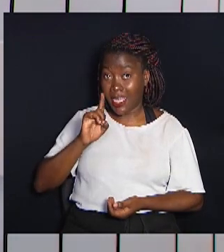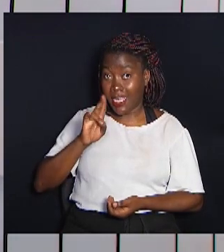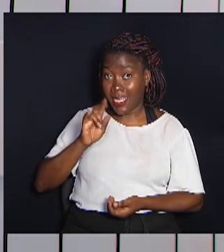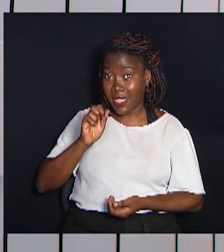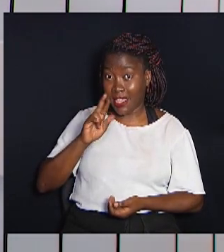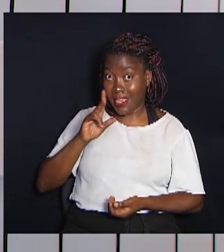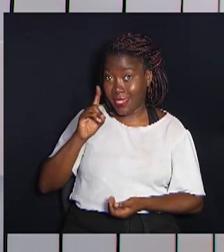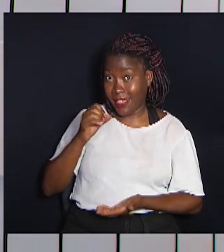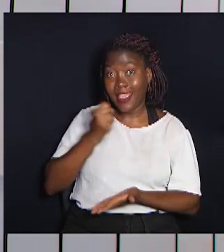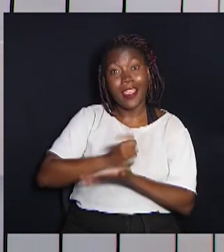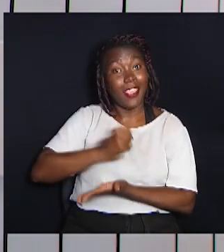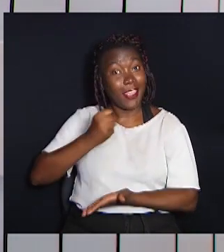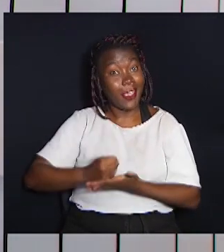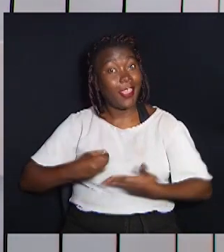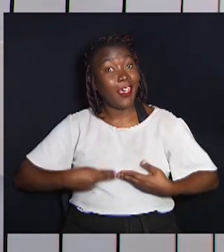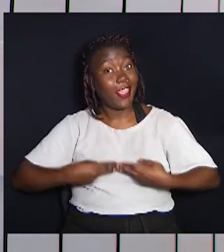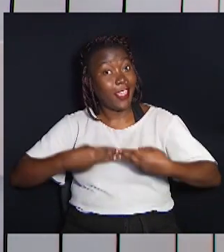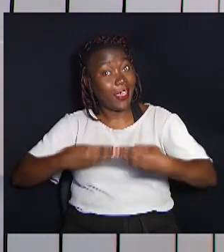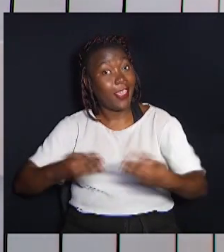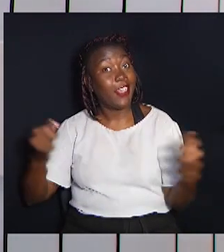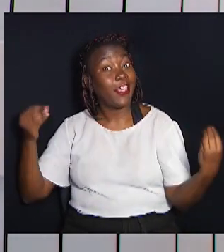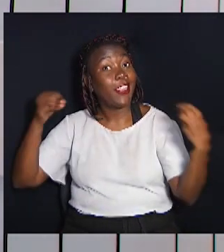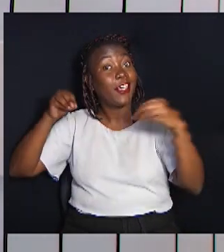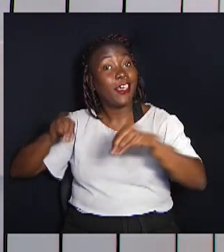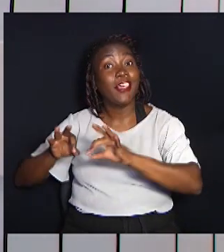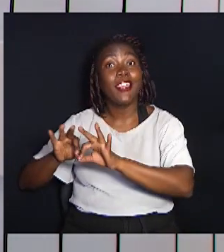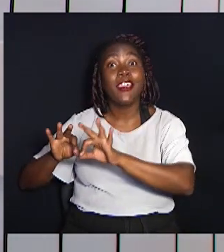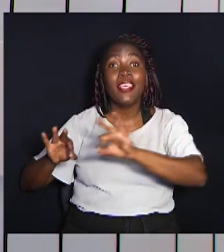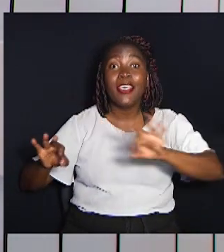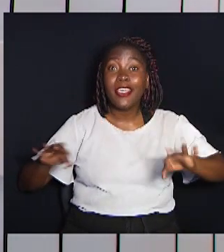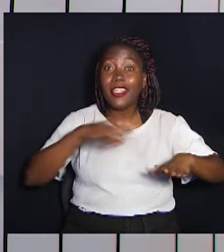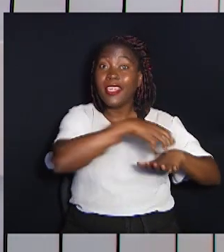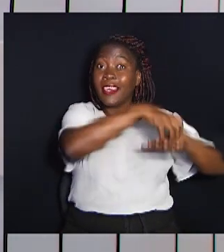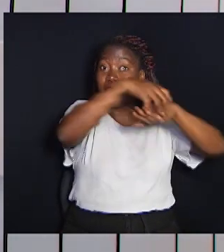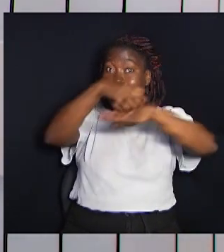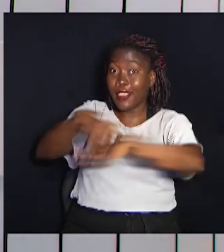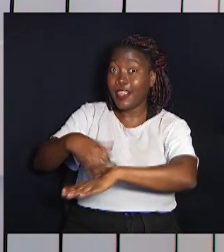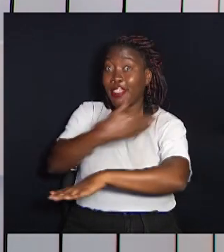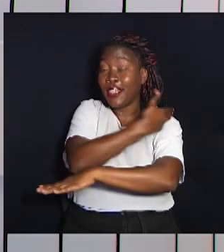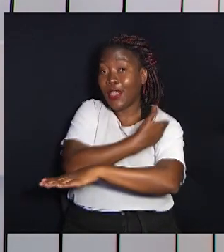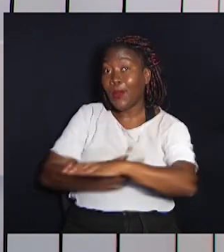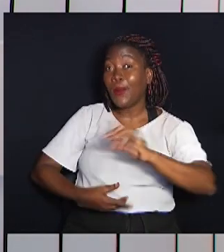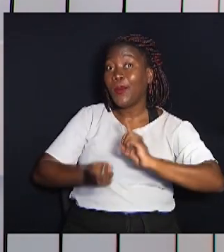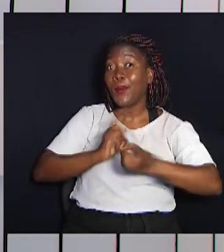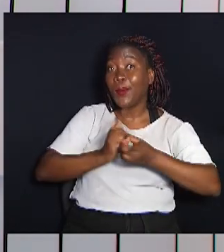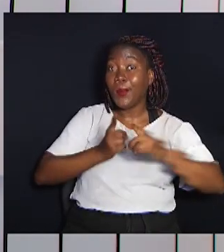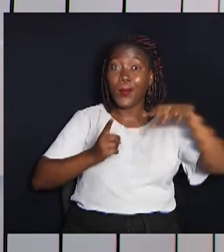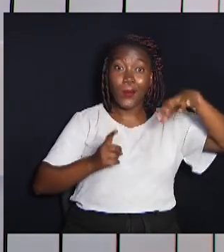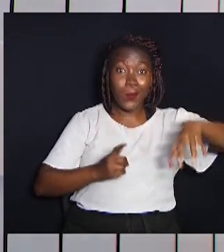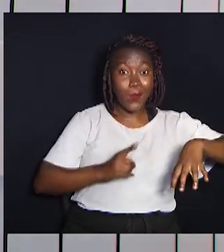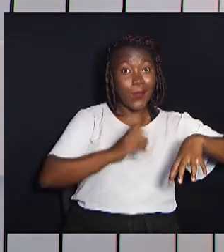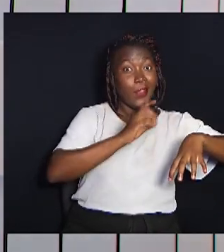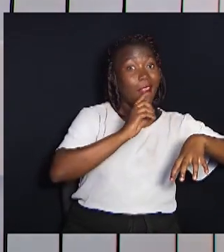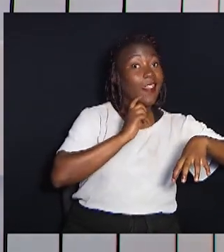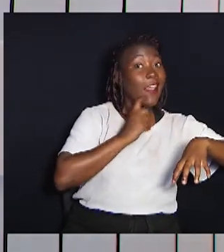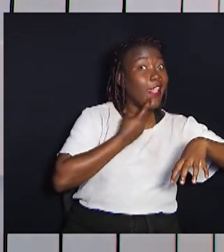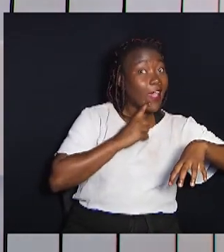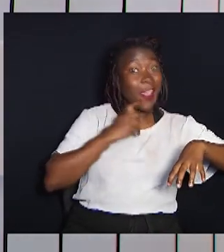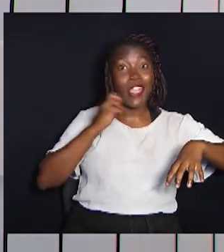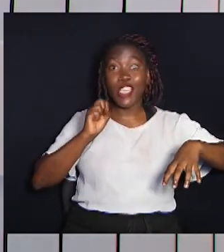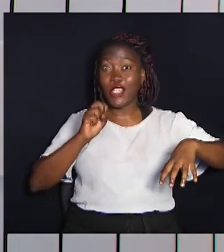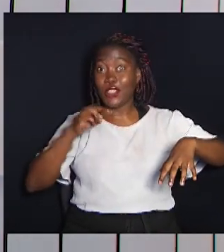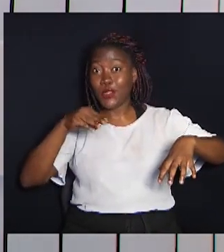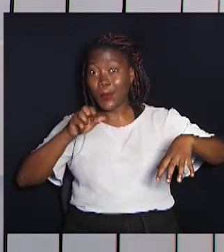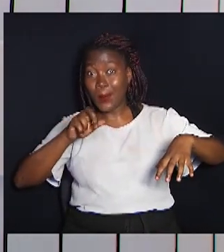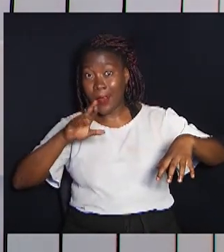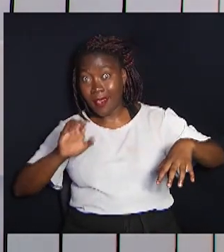uma moção para a implantação de uma linha de transporte público entre as cidades de Campinas, Sumaré, Hortolândia